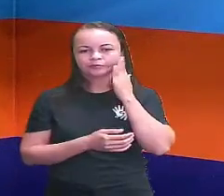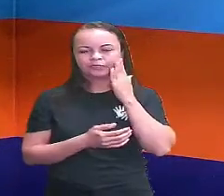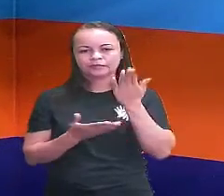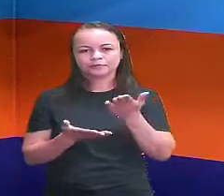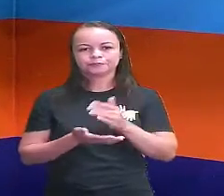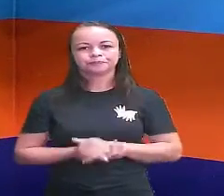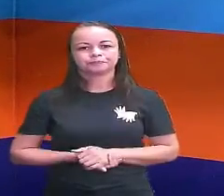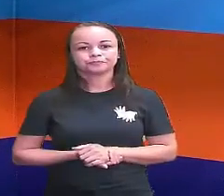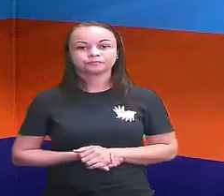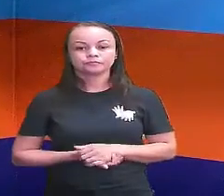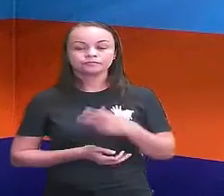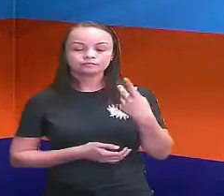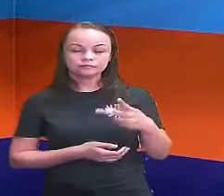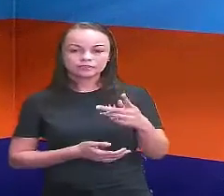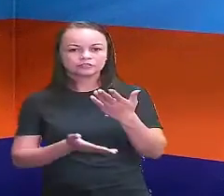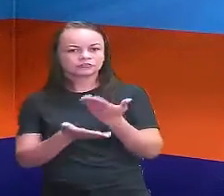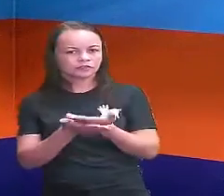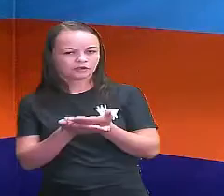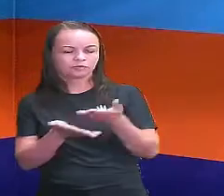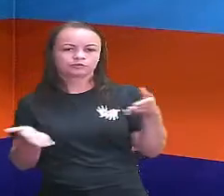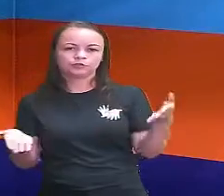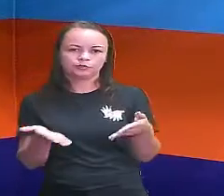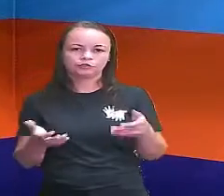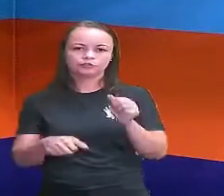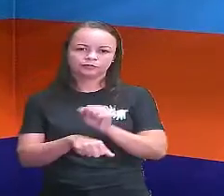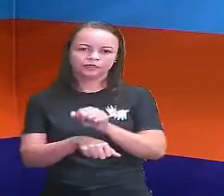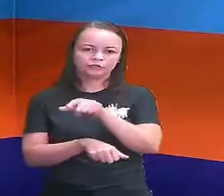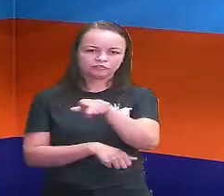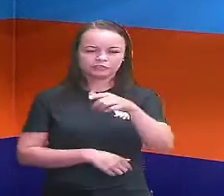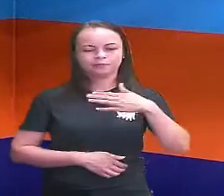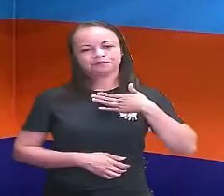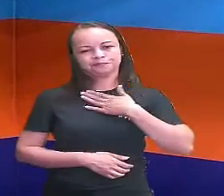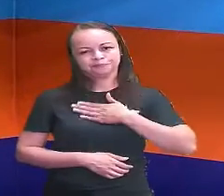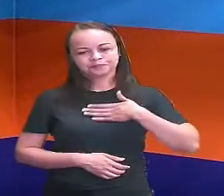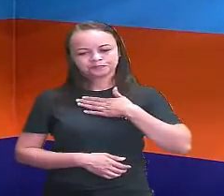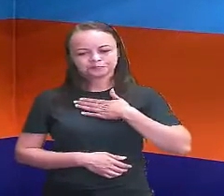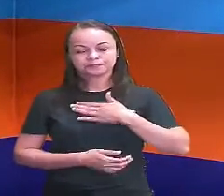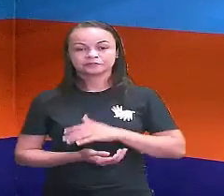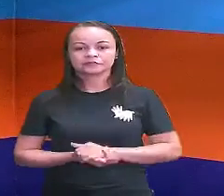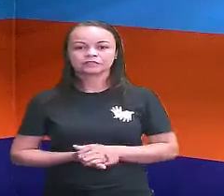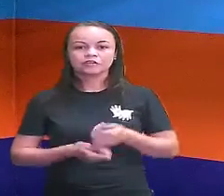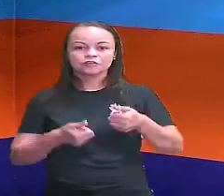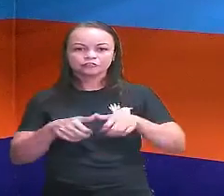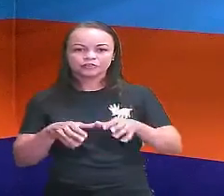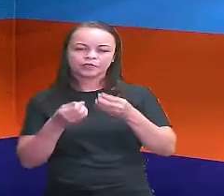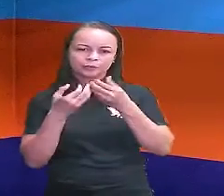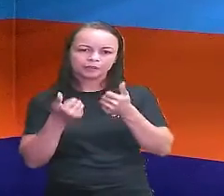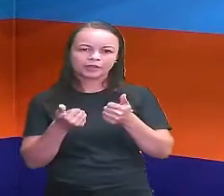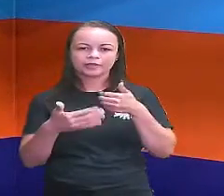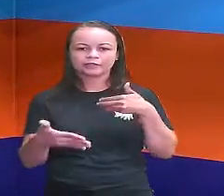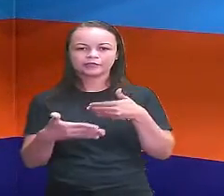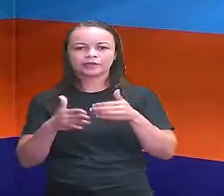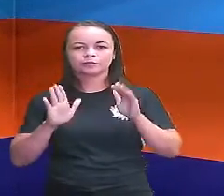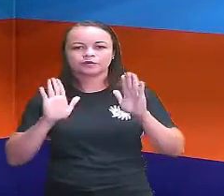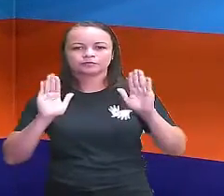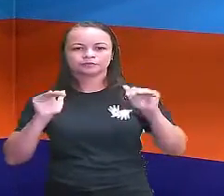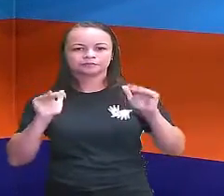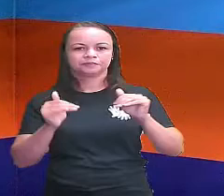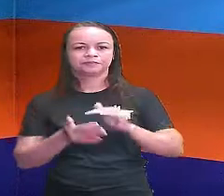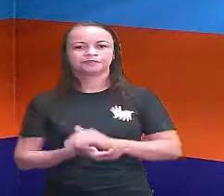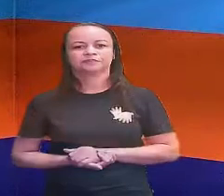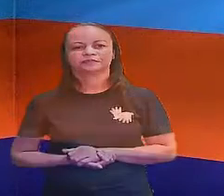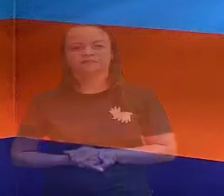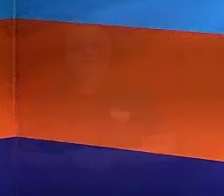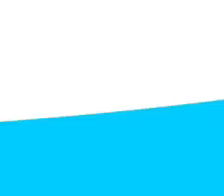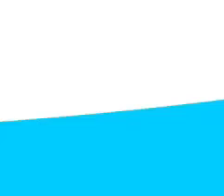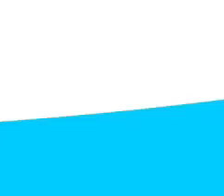bom? Então, essa foi a nossa aula de hoje. Espero que vocês tenham gostado, certo? Fiquem bem e até a próxima. Tchau!